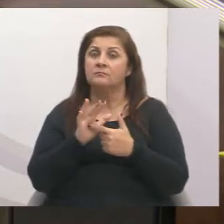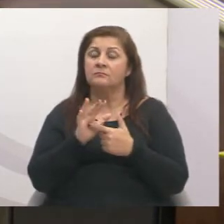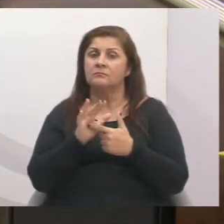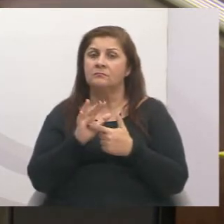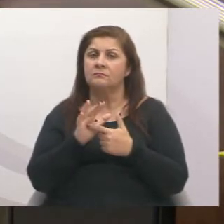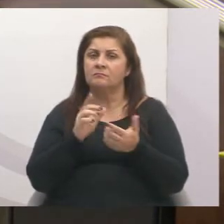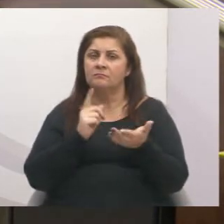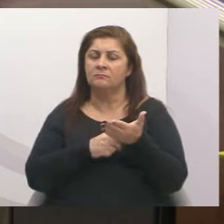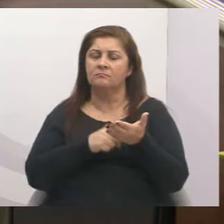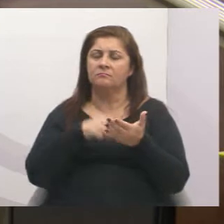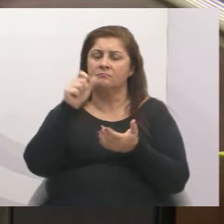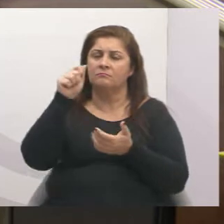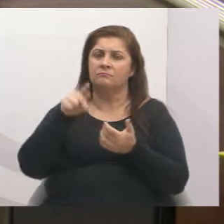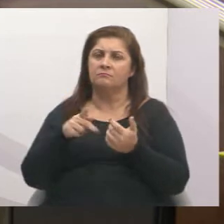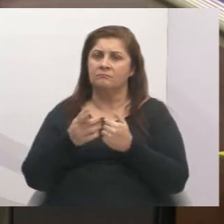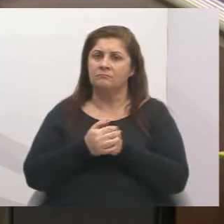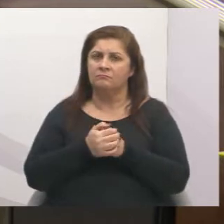atuarial,